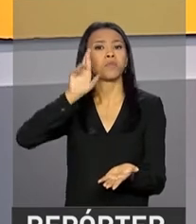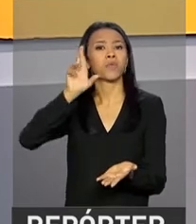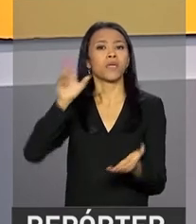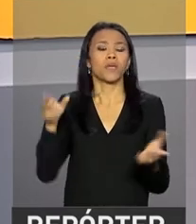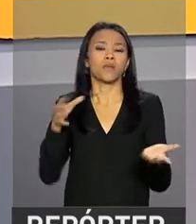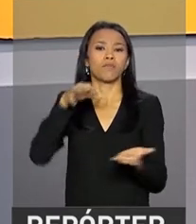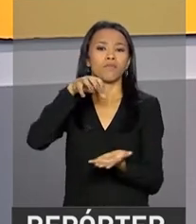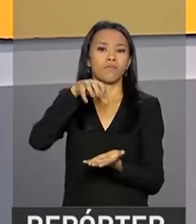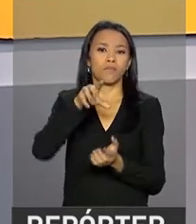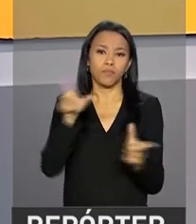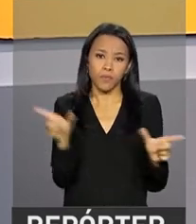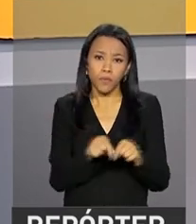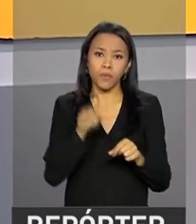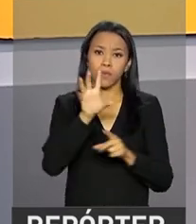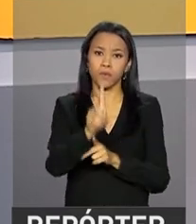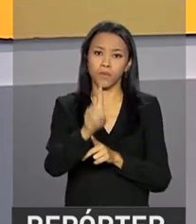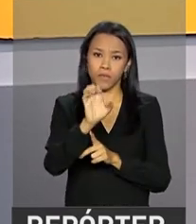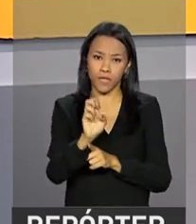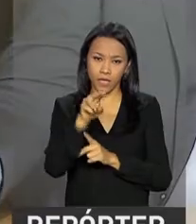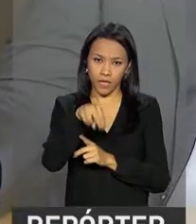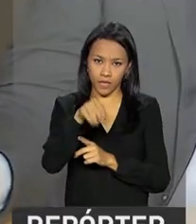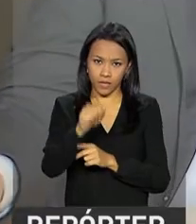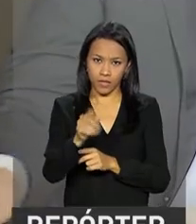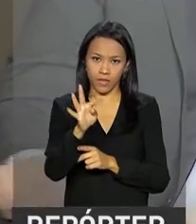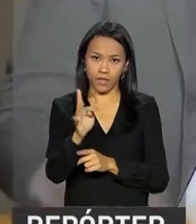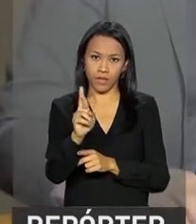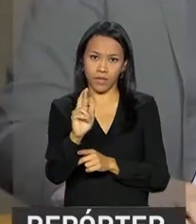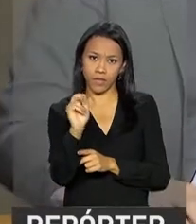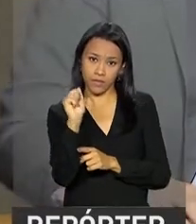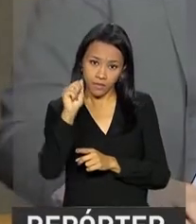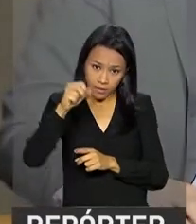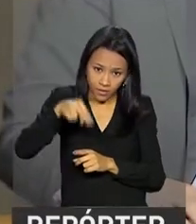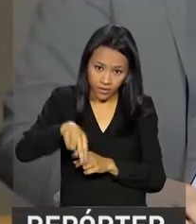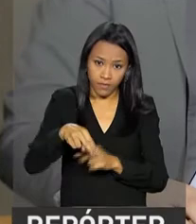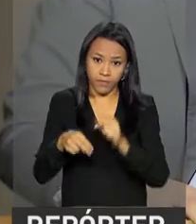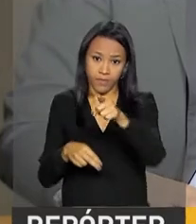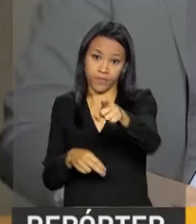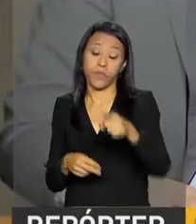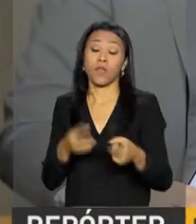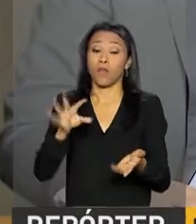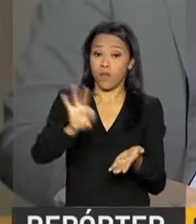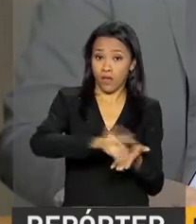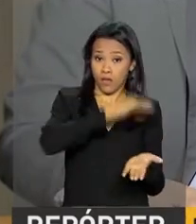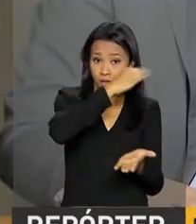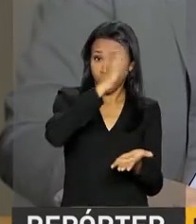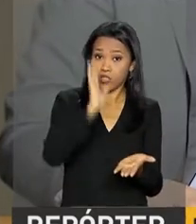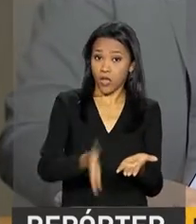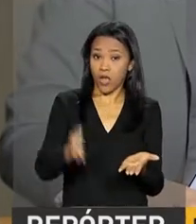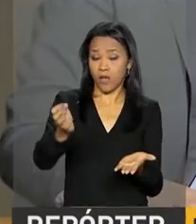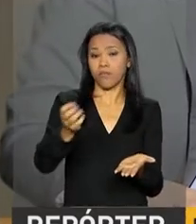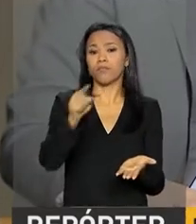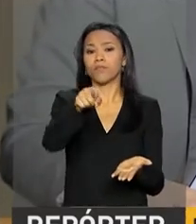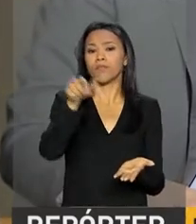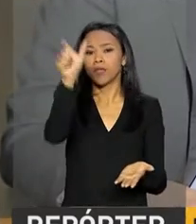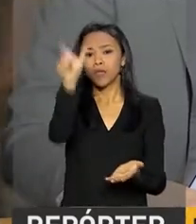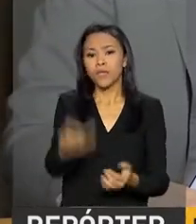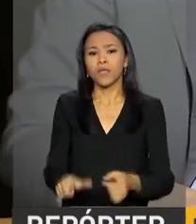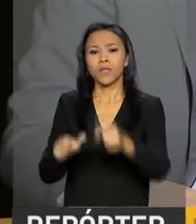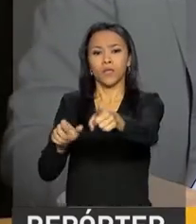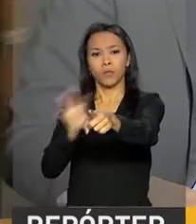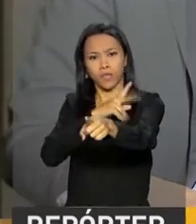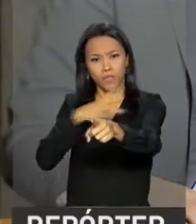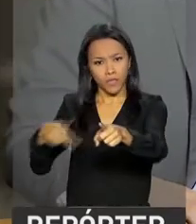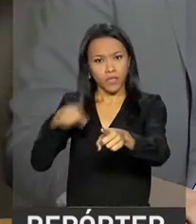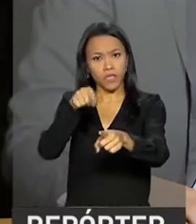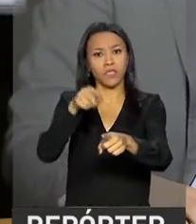de trânsito o denatran o acordo foi assinado pelo presidente do tribunal superior eleitoral